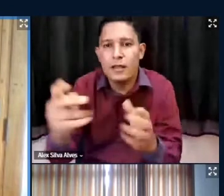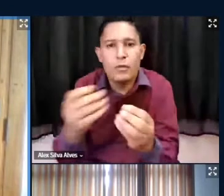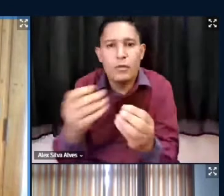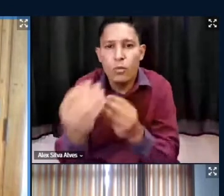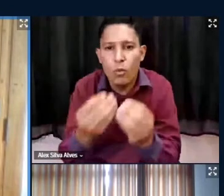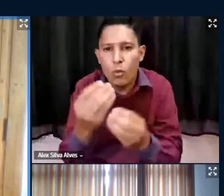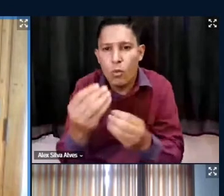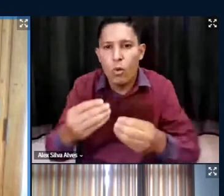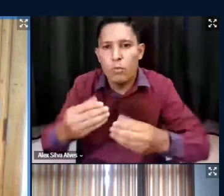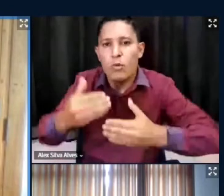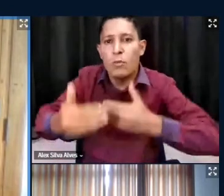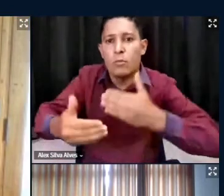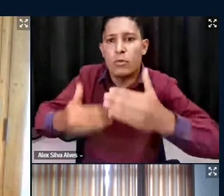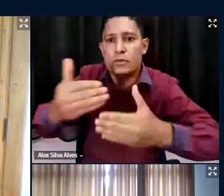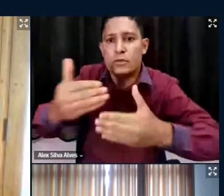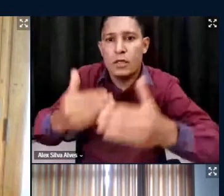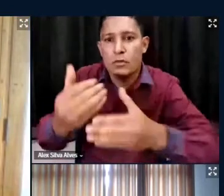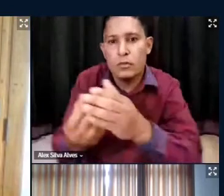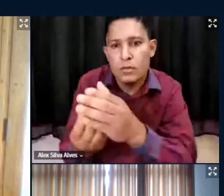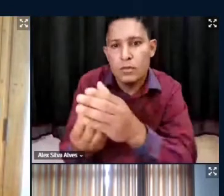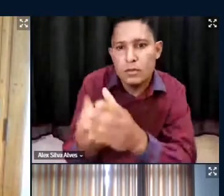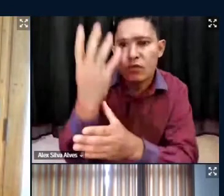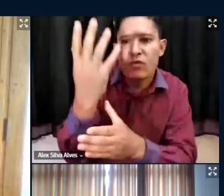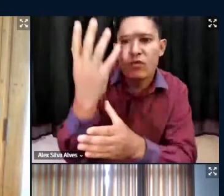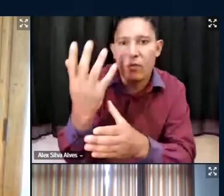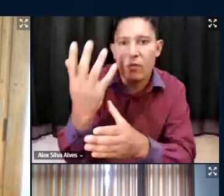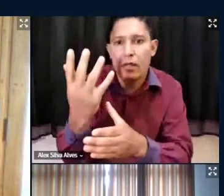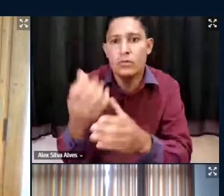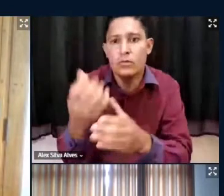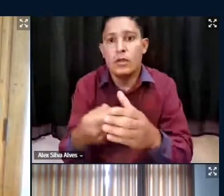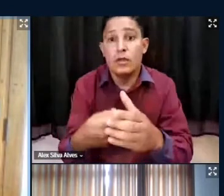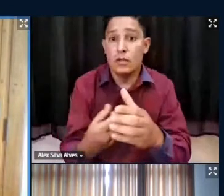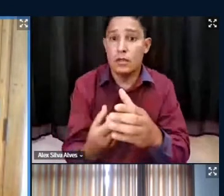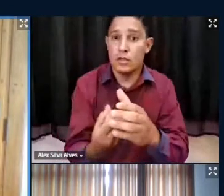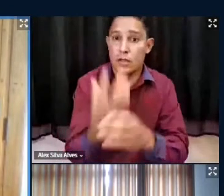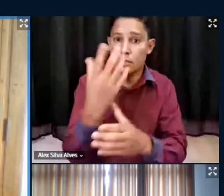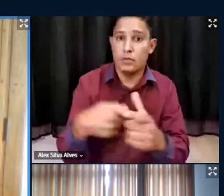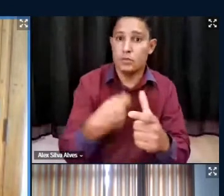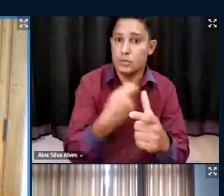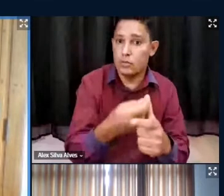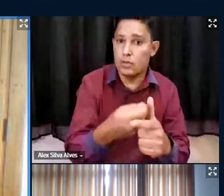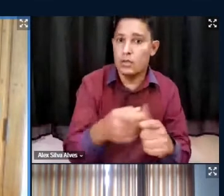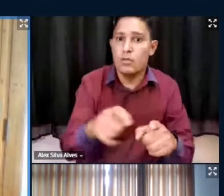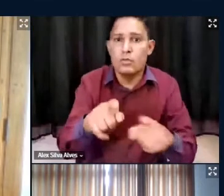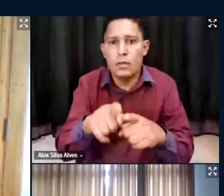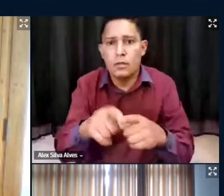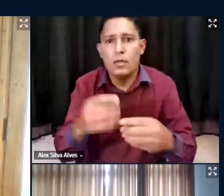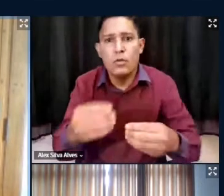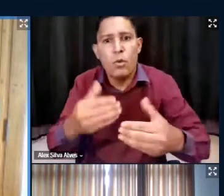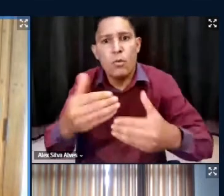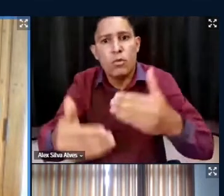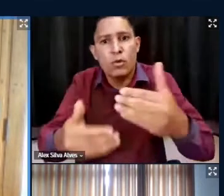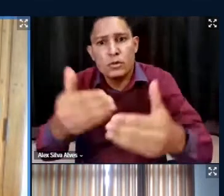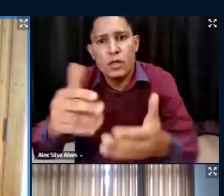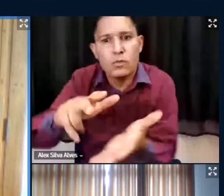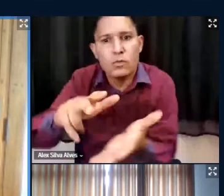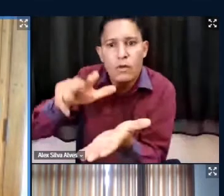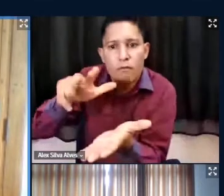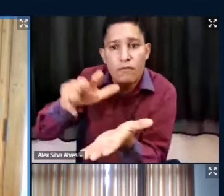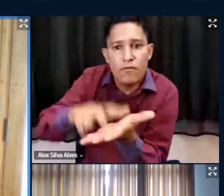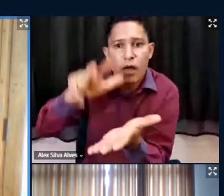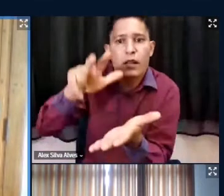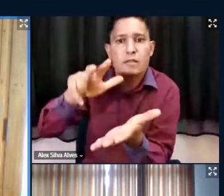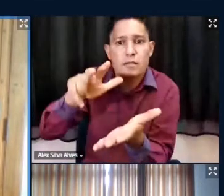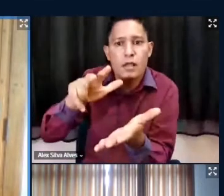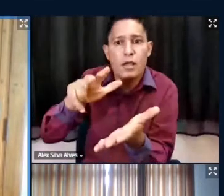questão do fundo, tem um fundo da tela que proporciona esses equipamentos que possibilitam a visualização para a criação do sinal